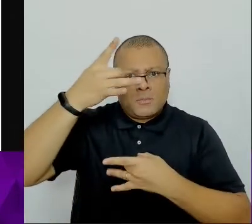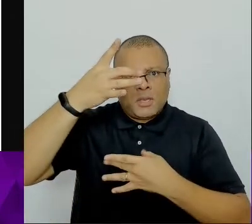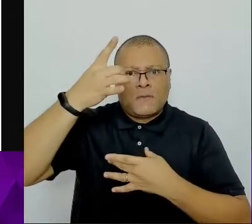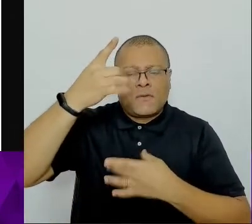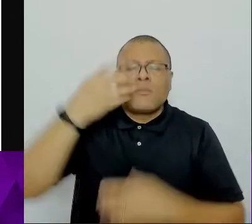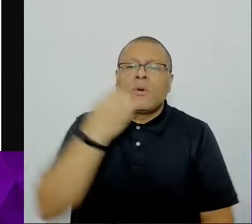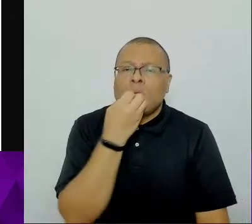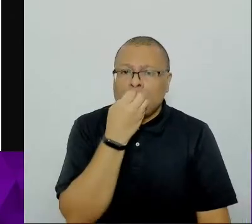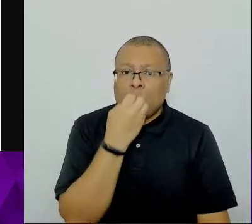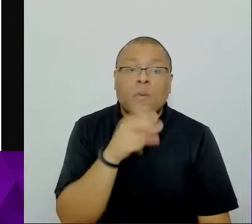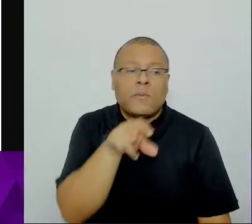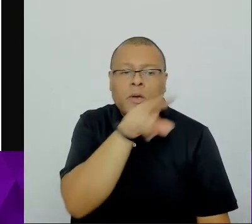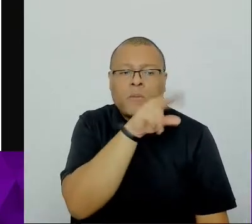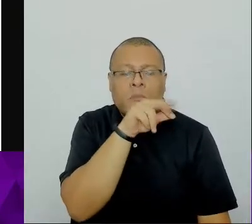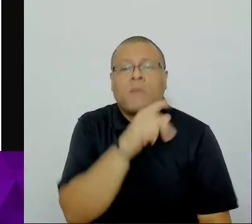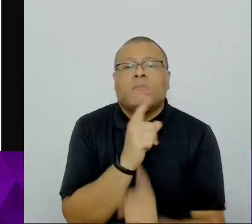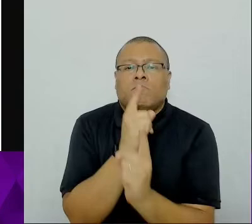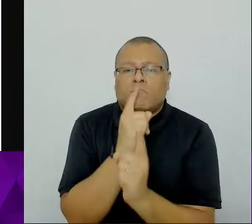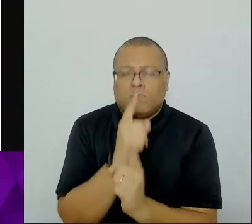de reconhecimento de fala.